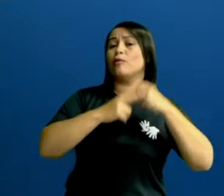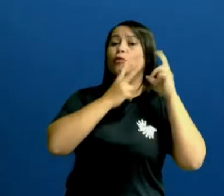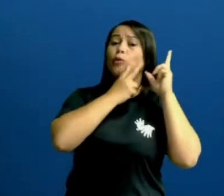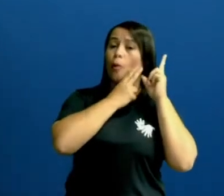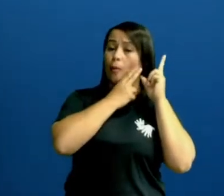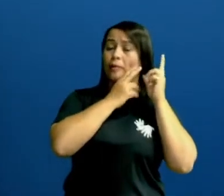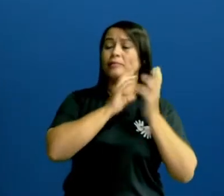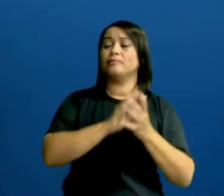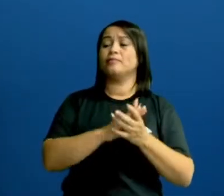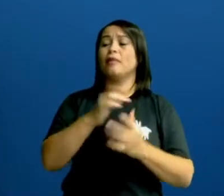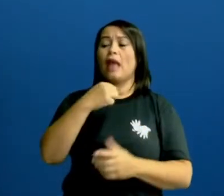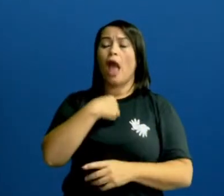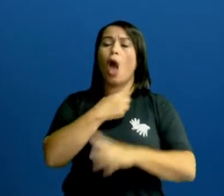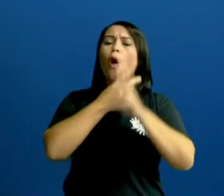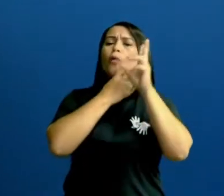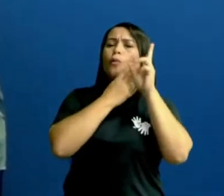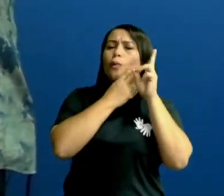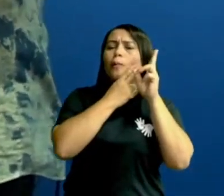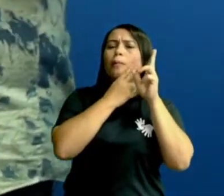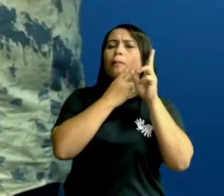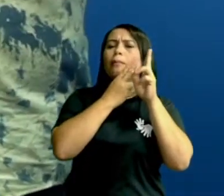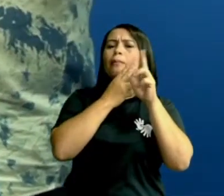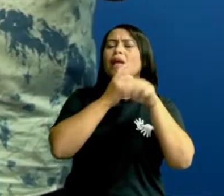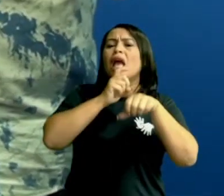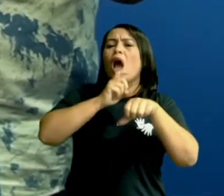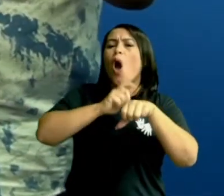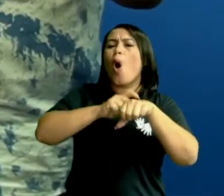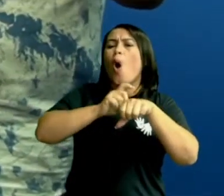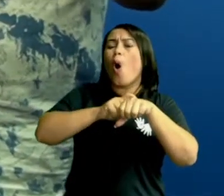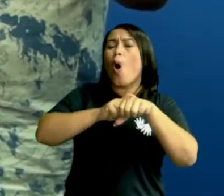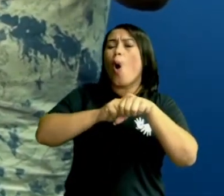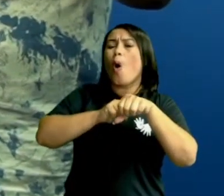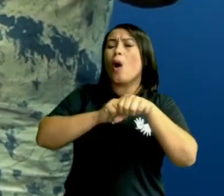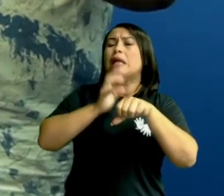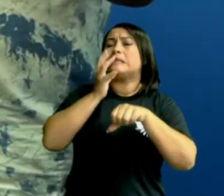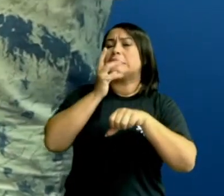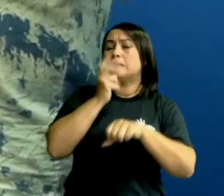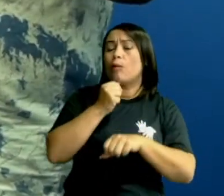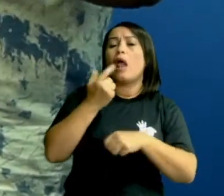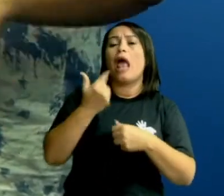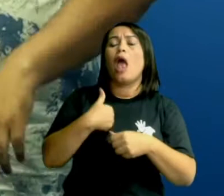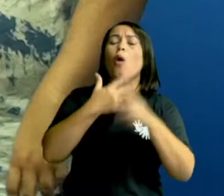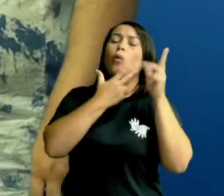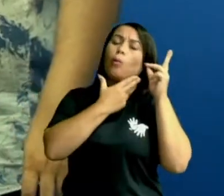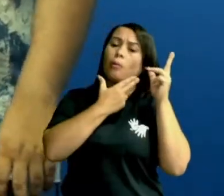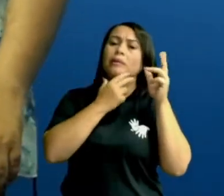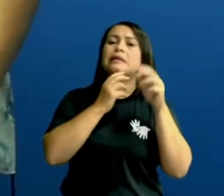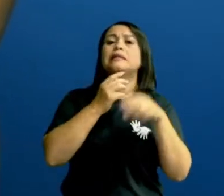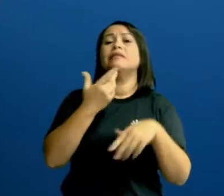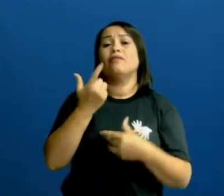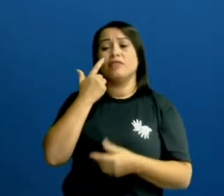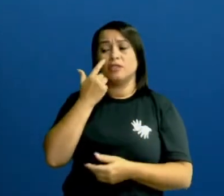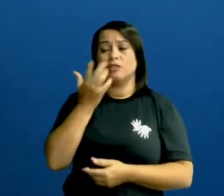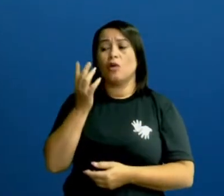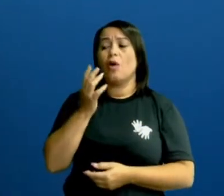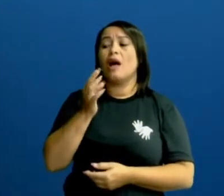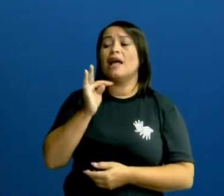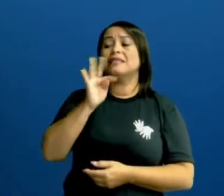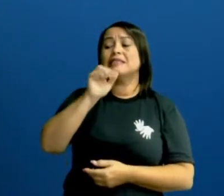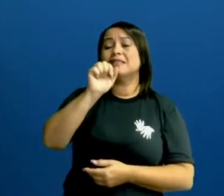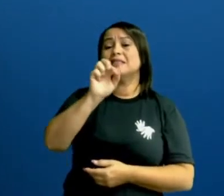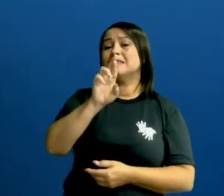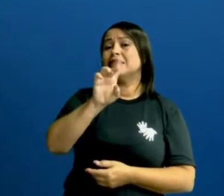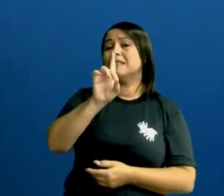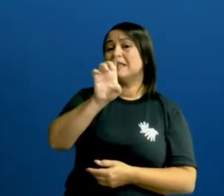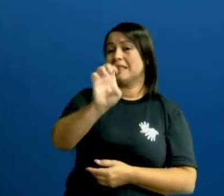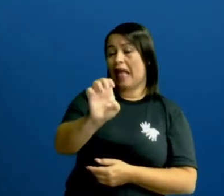Outro exemplo. Eu dormi tarde. Quando foi que eu dormi? Eu dormi tarde. Percebam que esse tarde